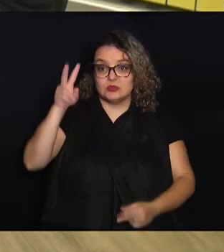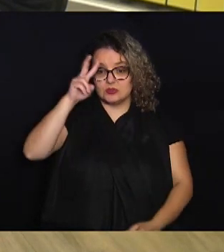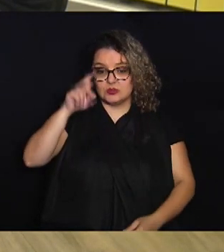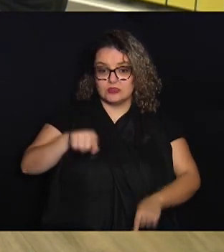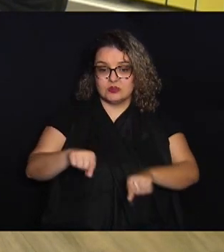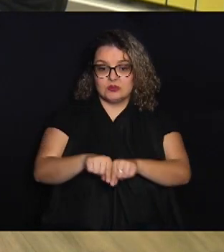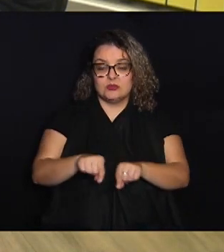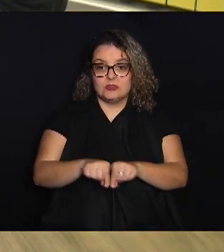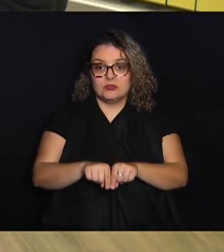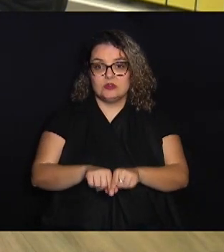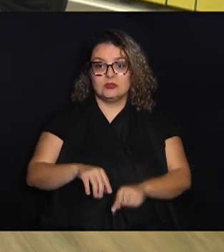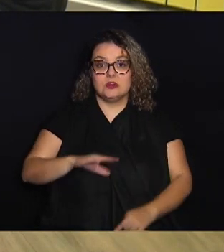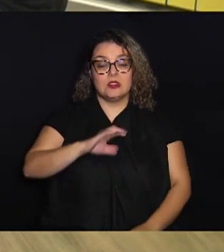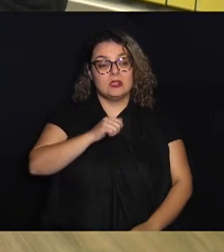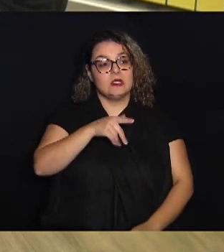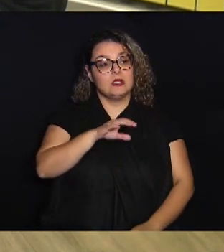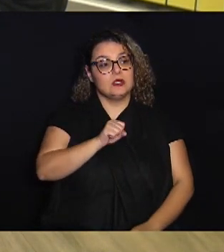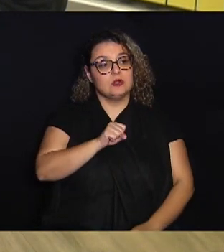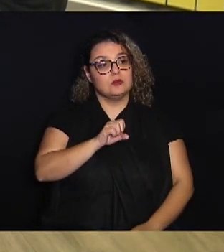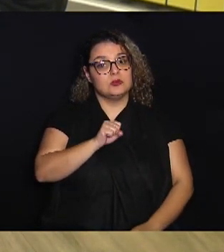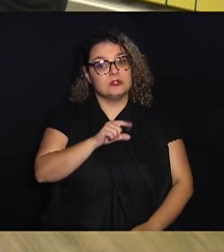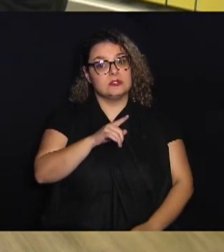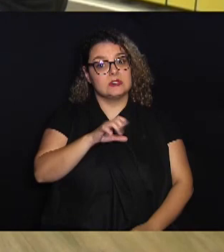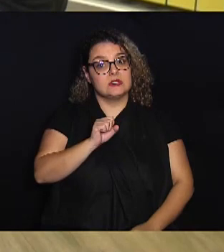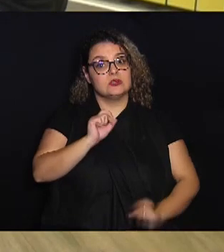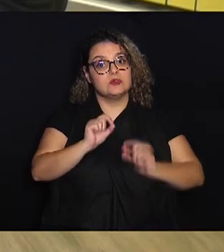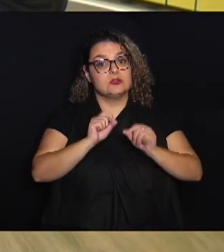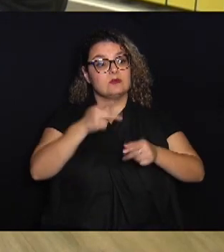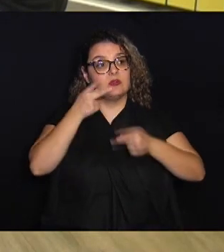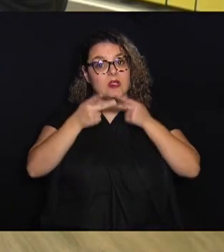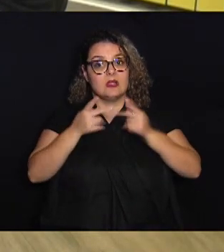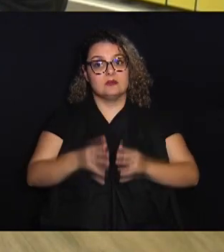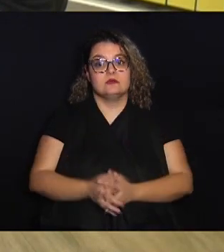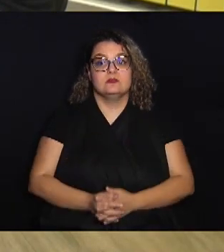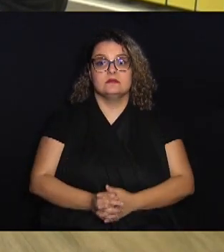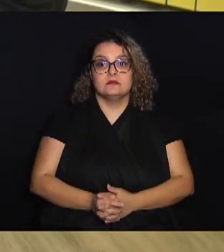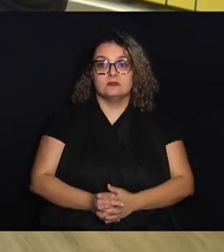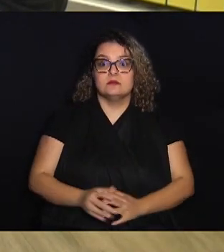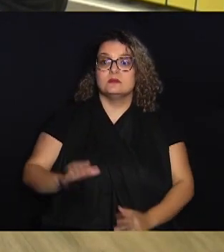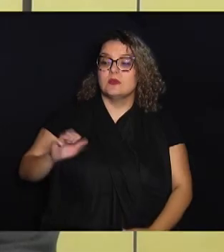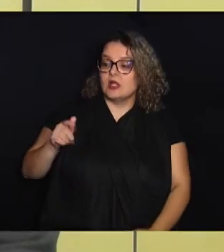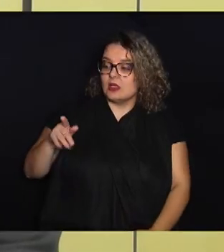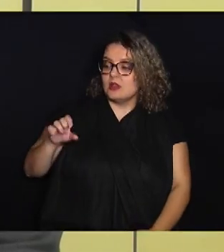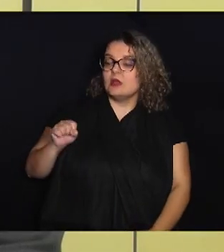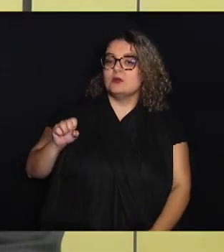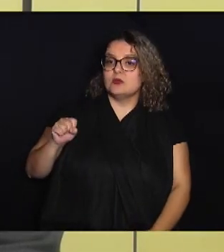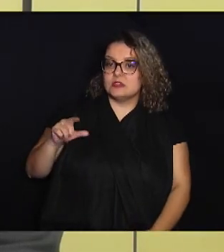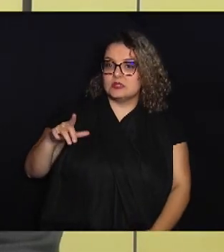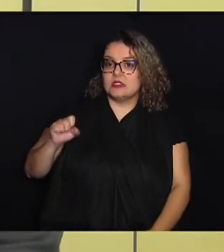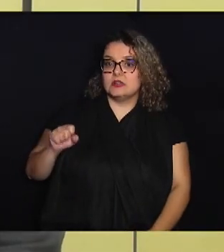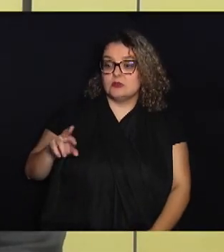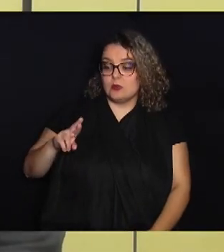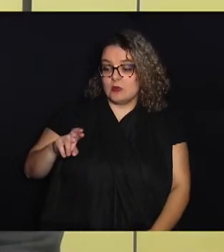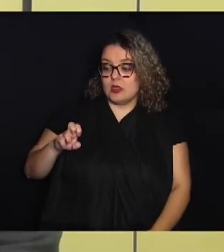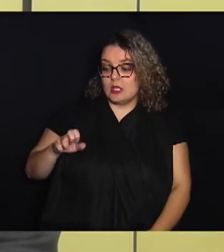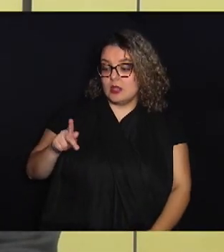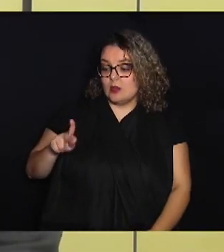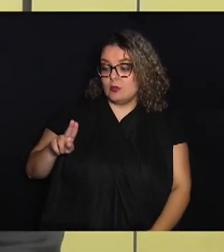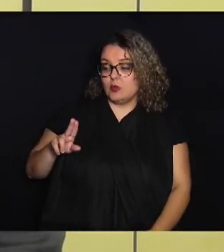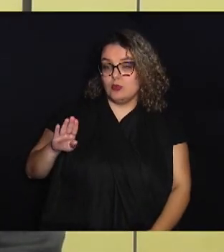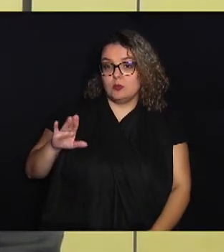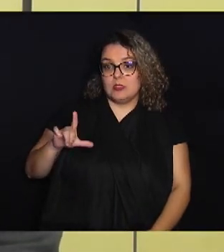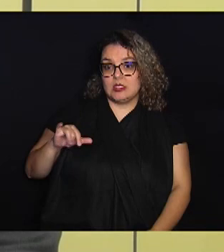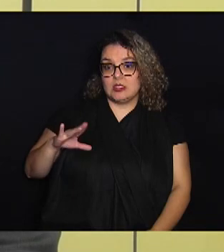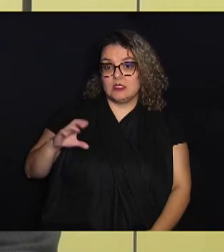Por exemplo, o Campos Salles. O que você pode me falar sobre Campos Salles? Campos Salles foi um republicano e também passou